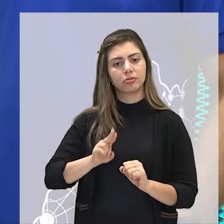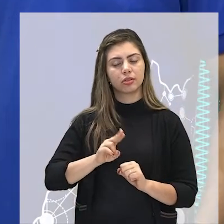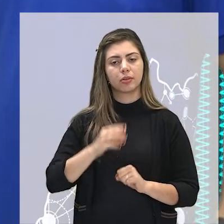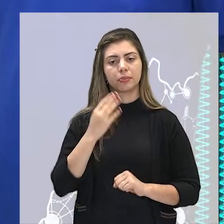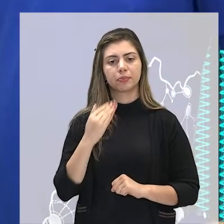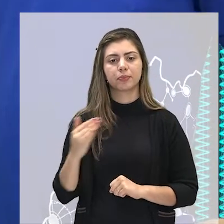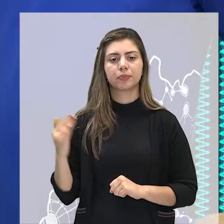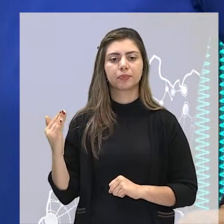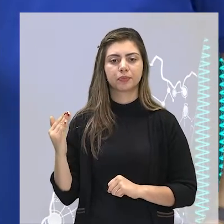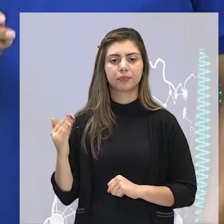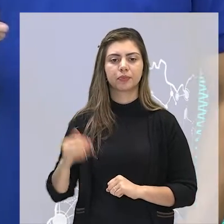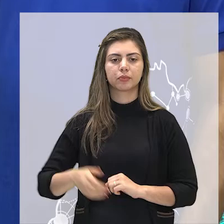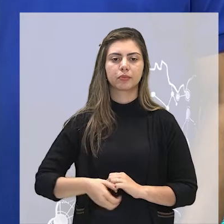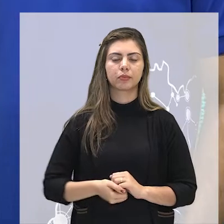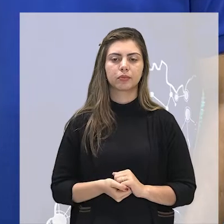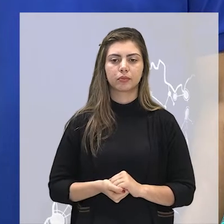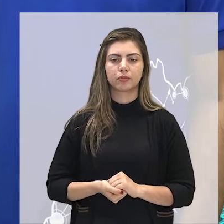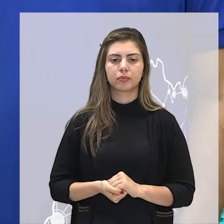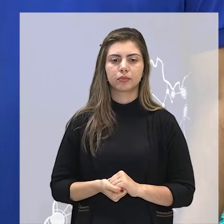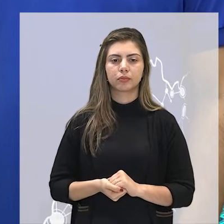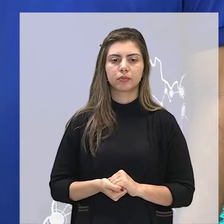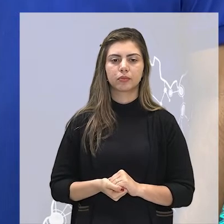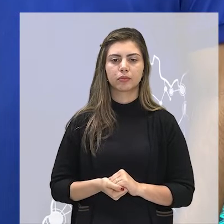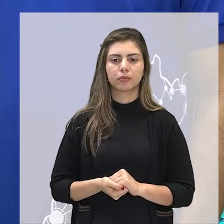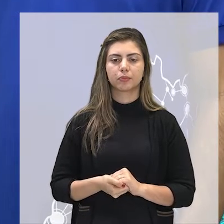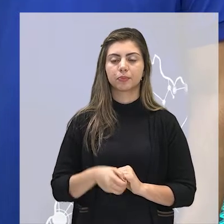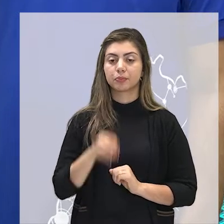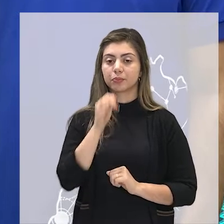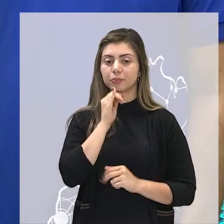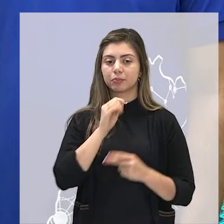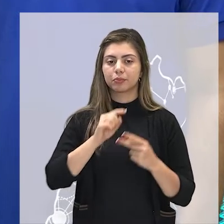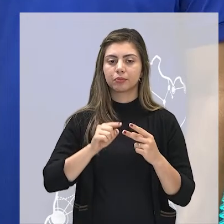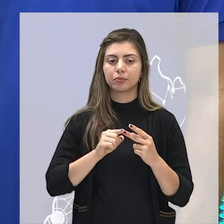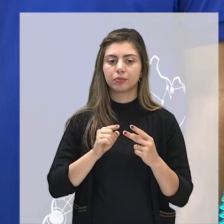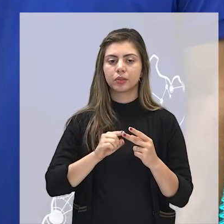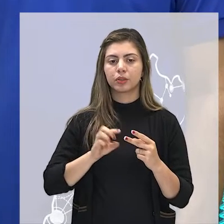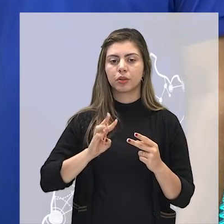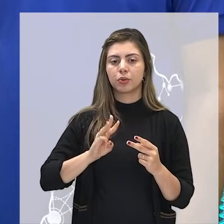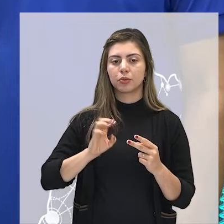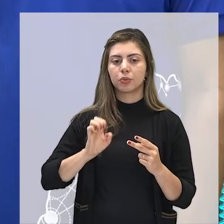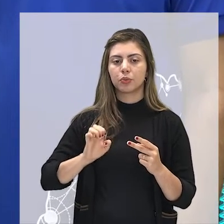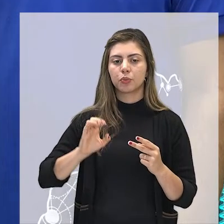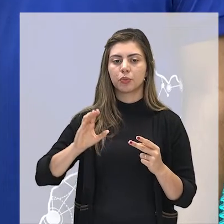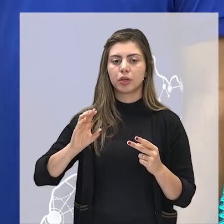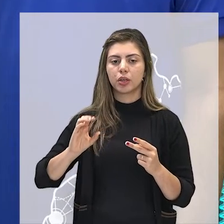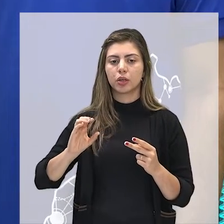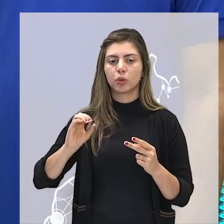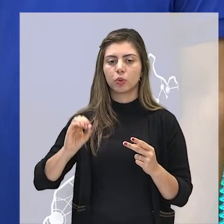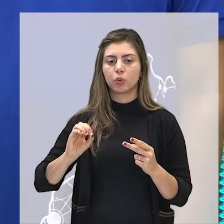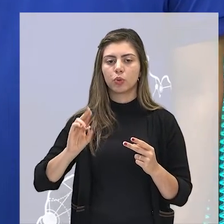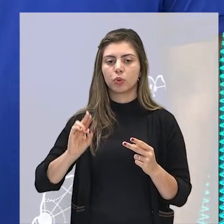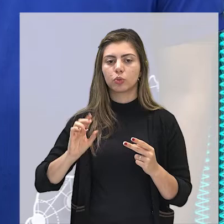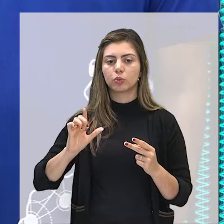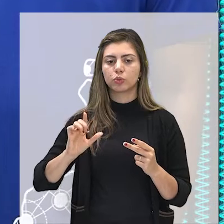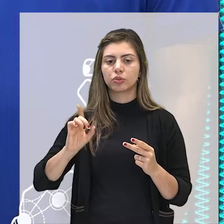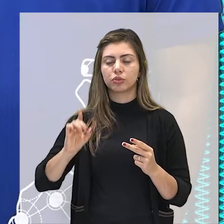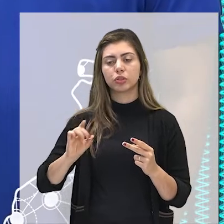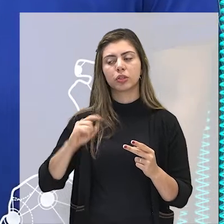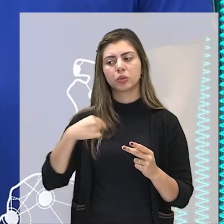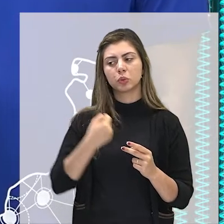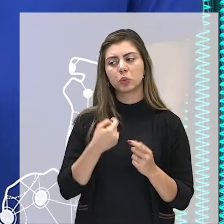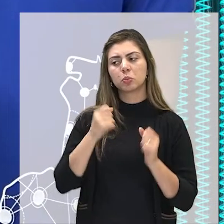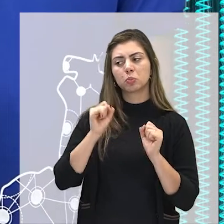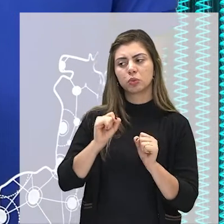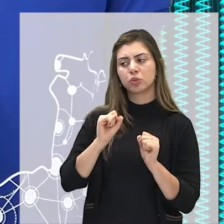olha só. Vamos ver como é que ficaria o próximo exemplo. We could grab a coffee after work. Nós poderíamos tomar